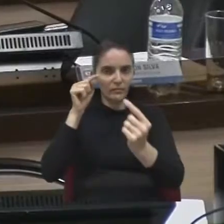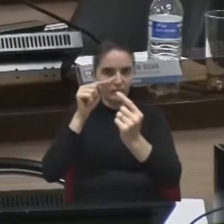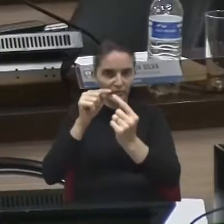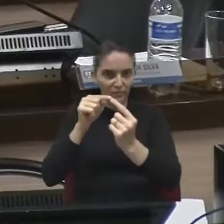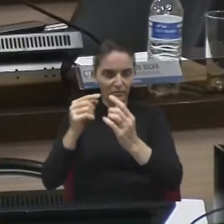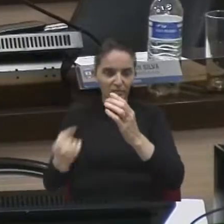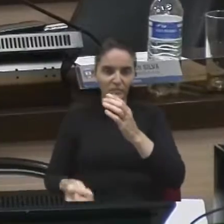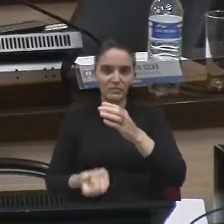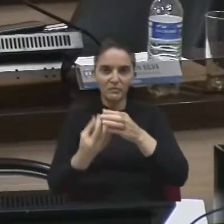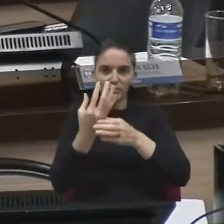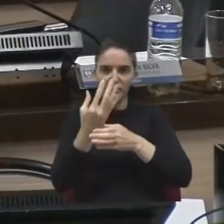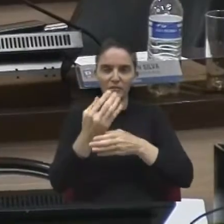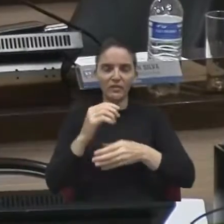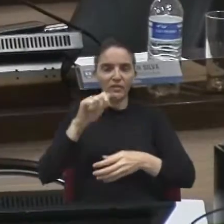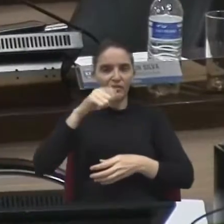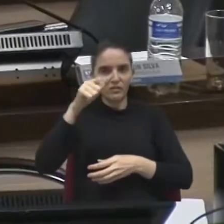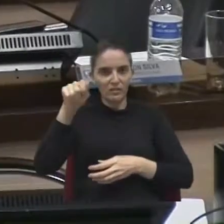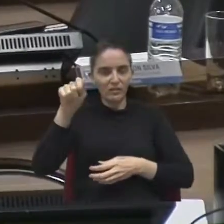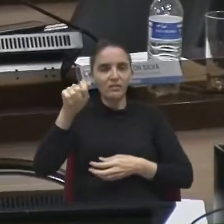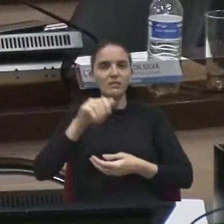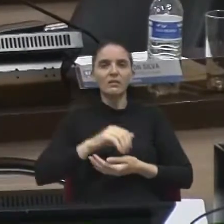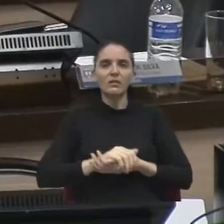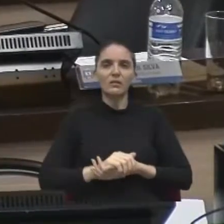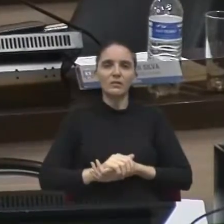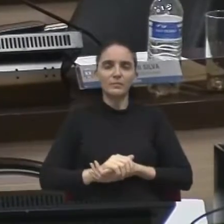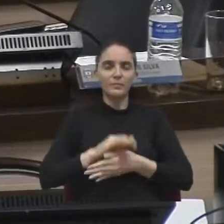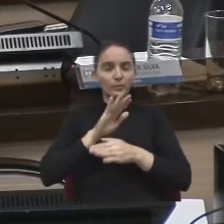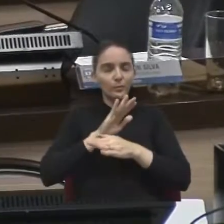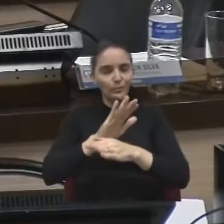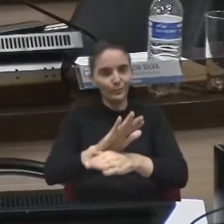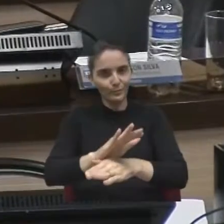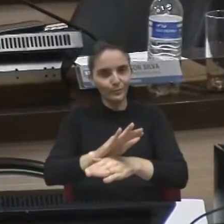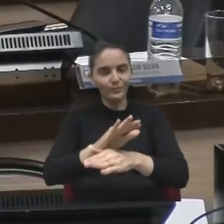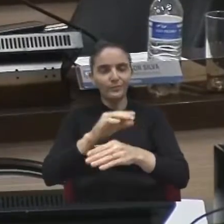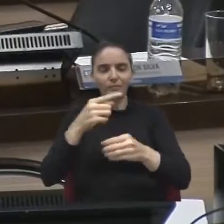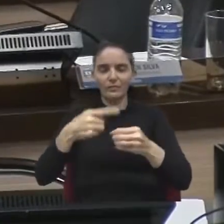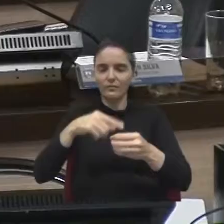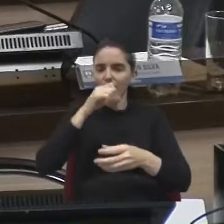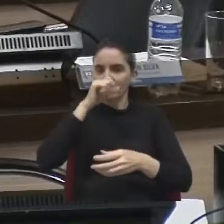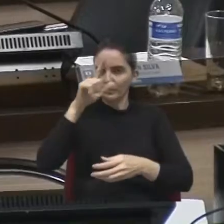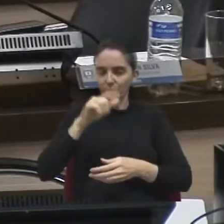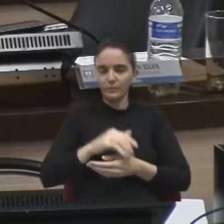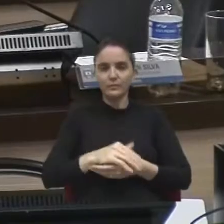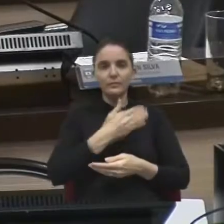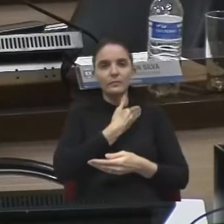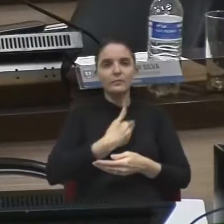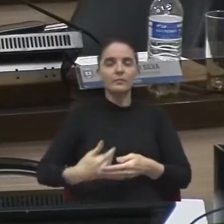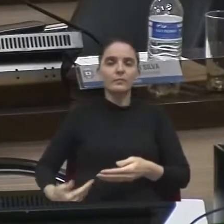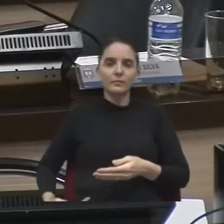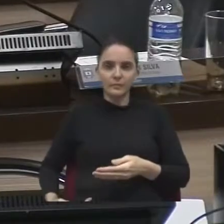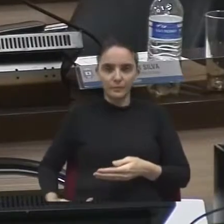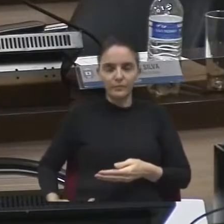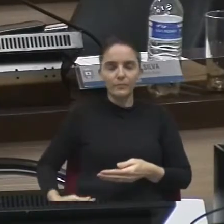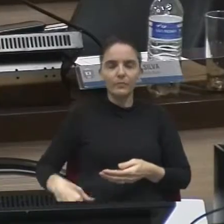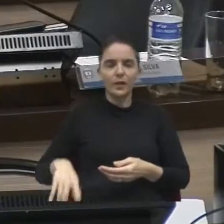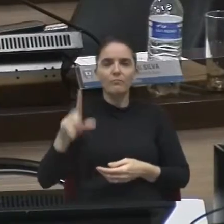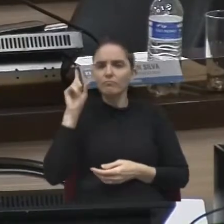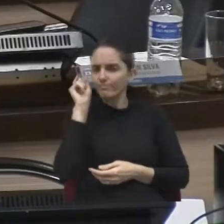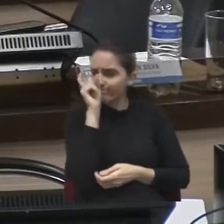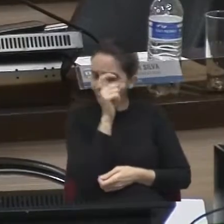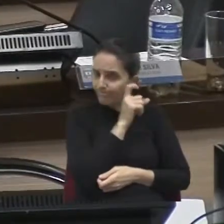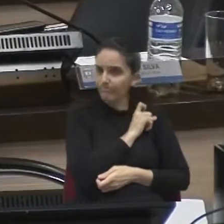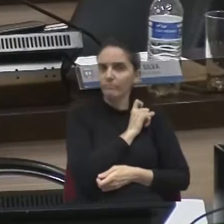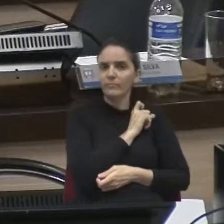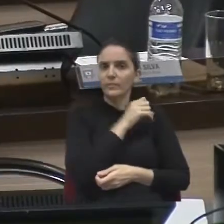uma associação para auxiliar a cidade. O poder público tem muitas dificuldades e, se não fosse